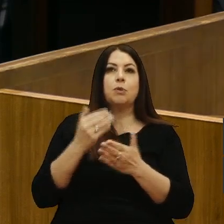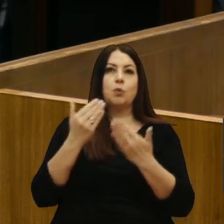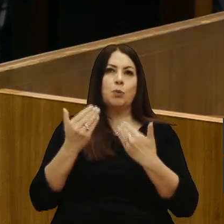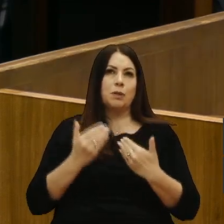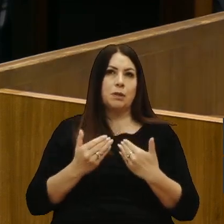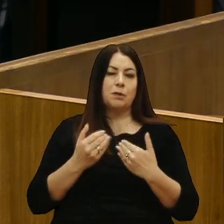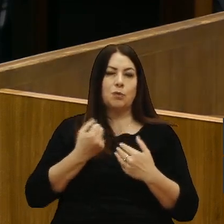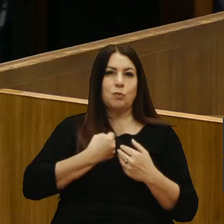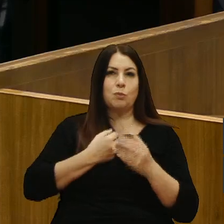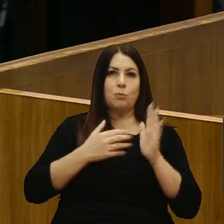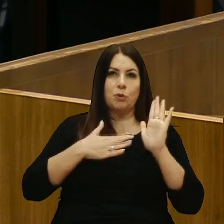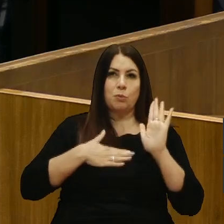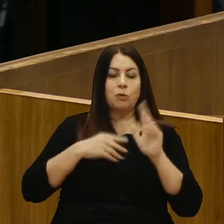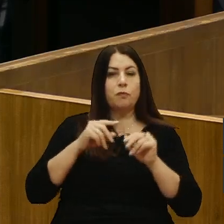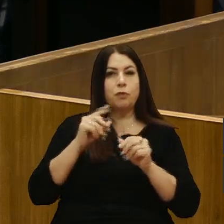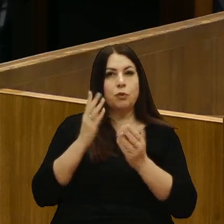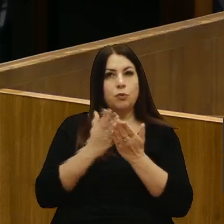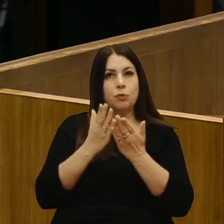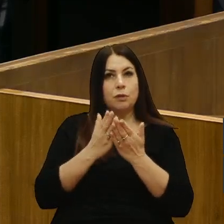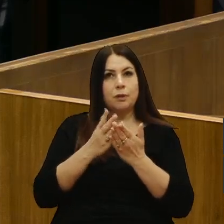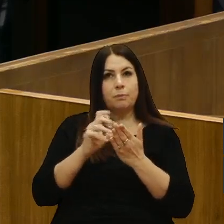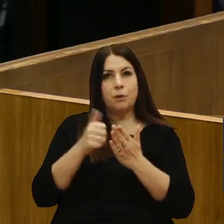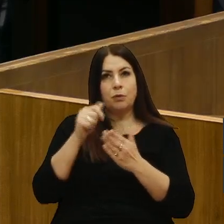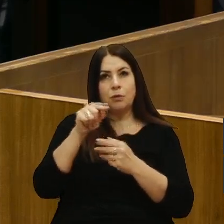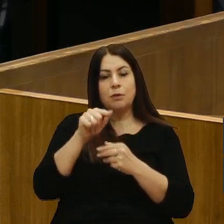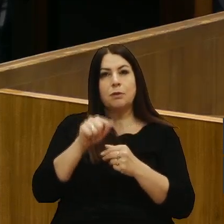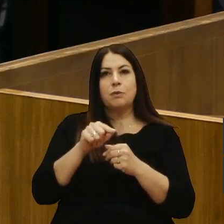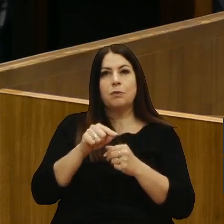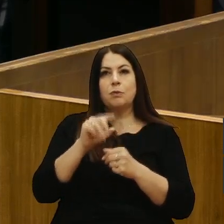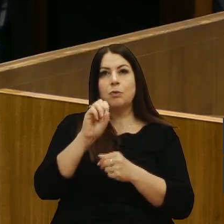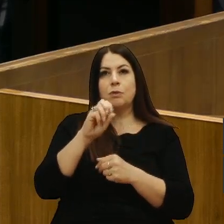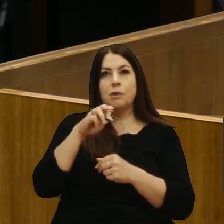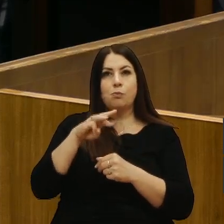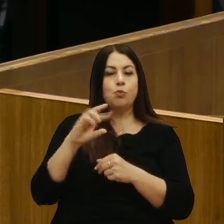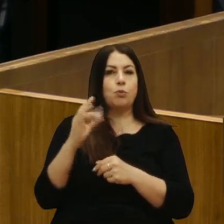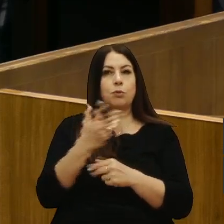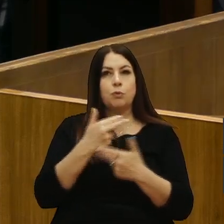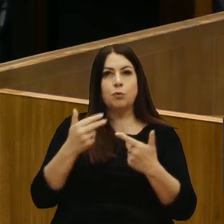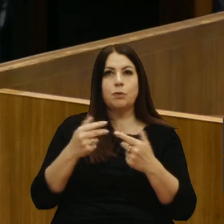números, prometo que vou estudar melhor e pensar melhor na questão do SAMU e tantas outras